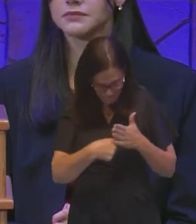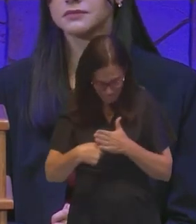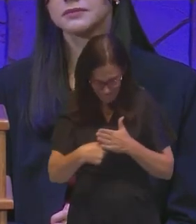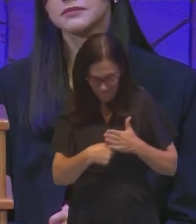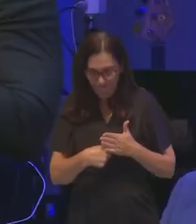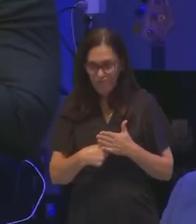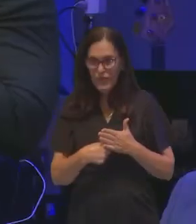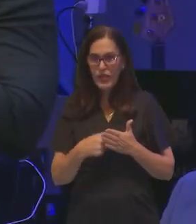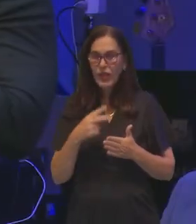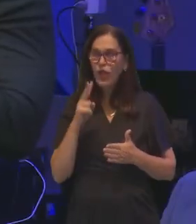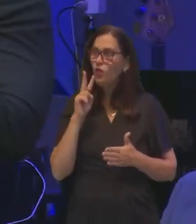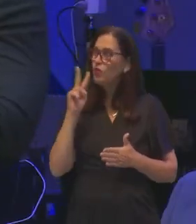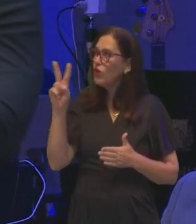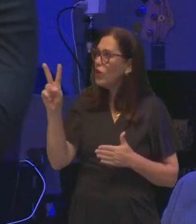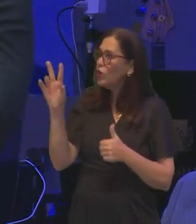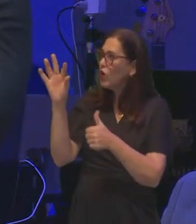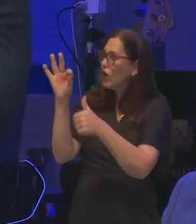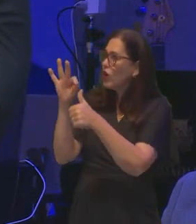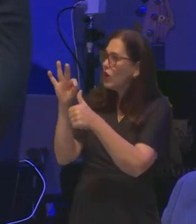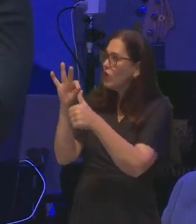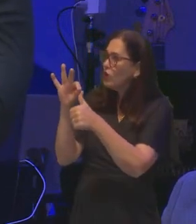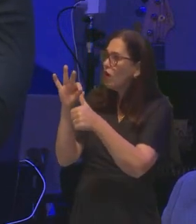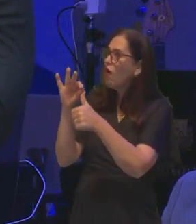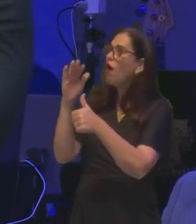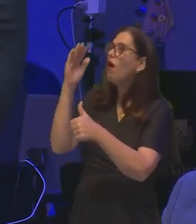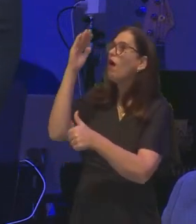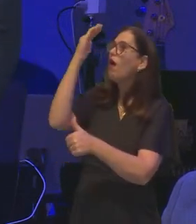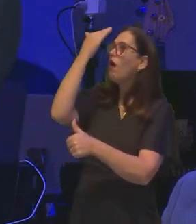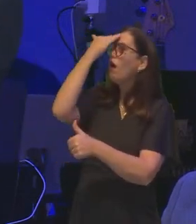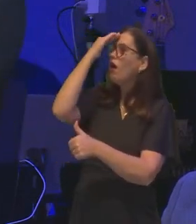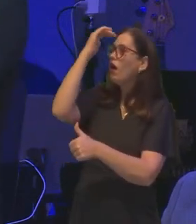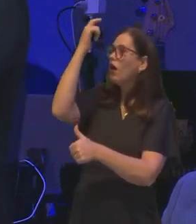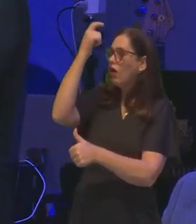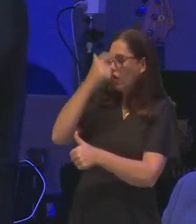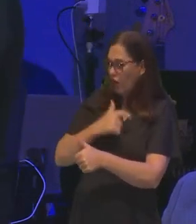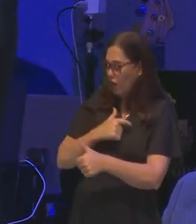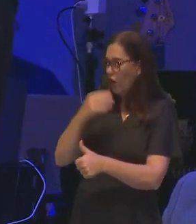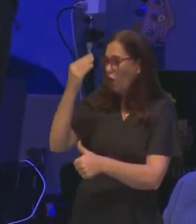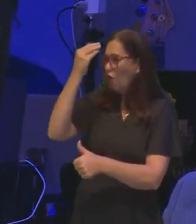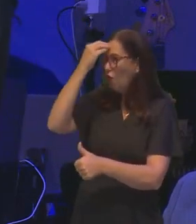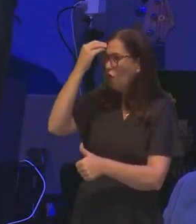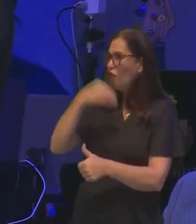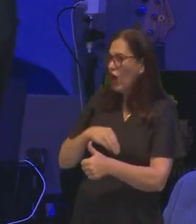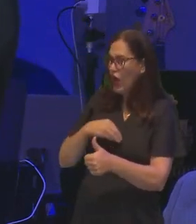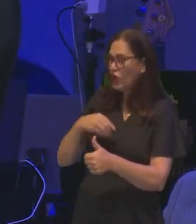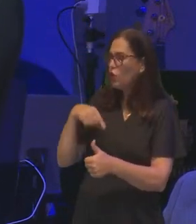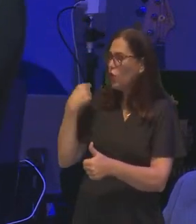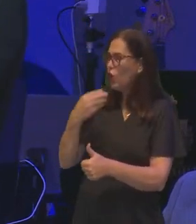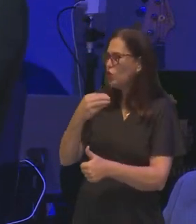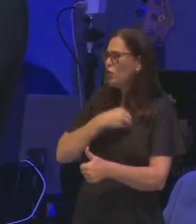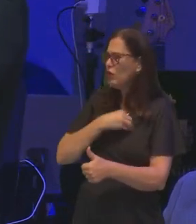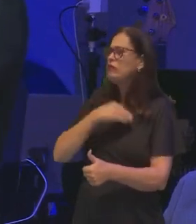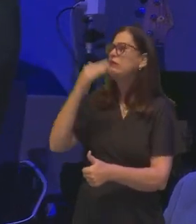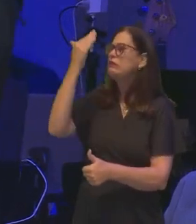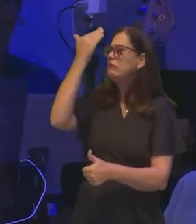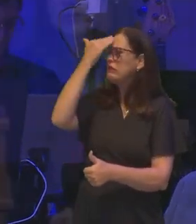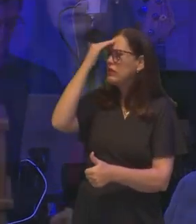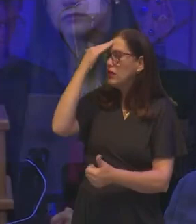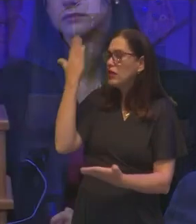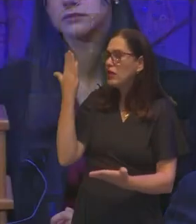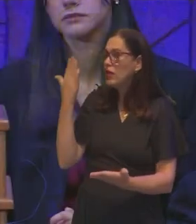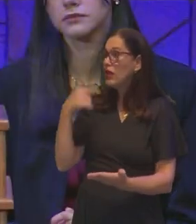olhando para Cristo e reconhecemos as nossas fraquezas, os nossos pecados, e reconhecemos então